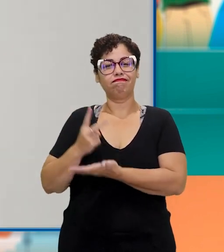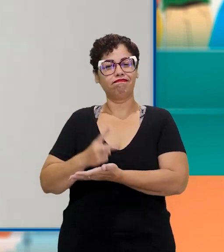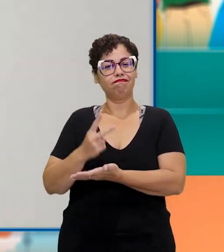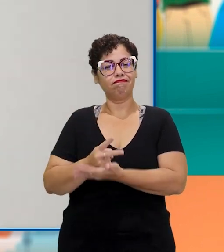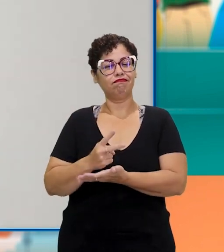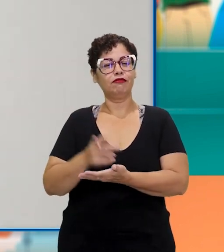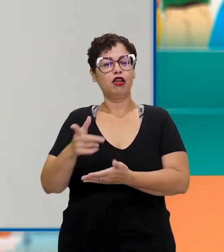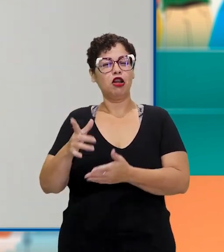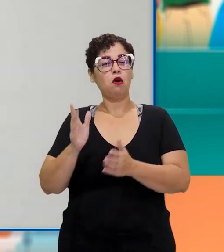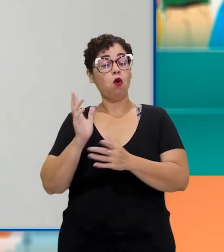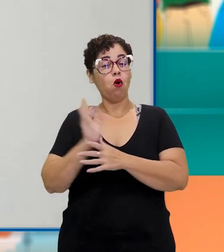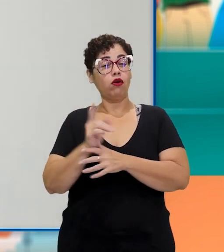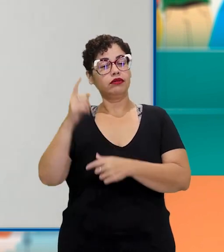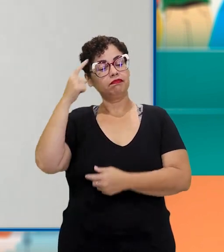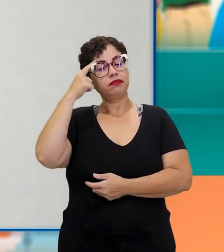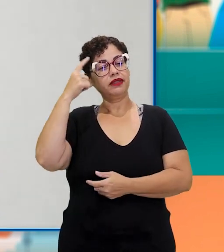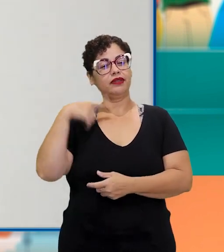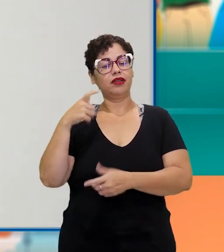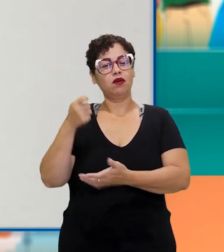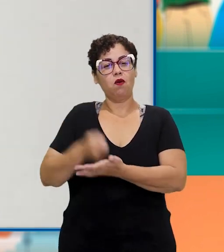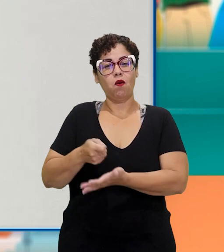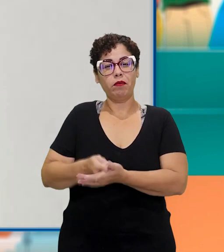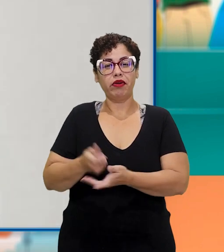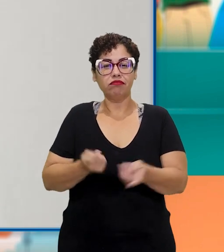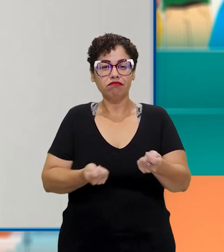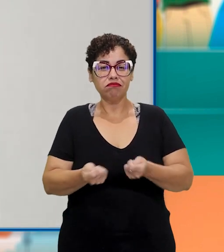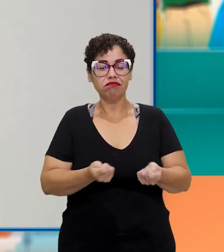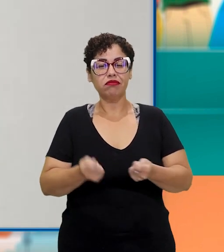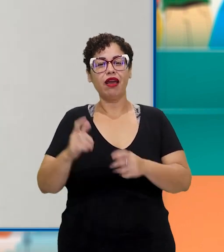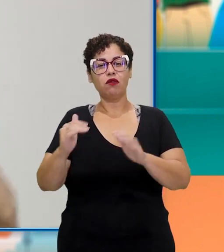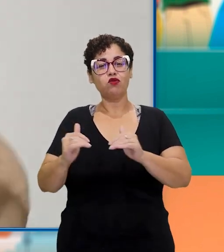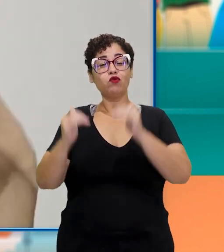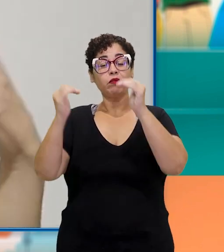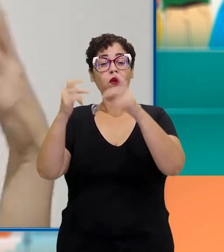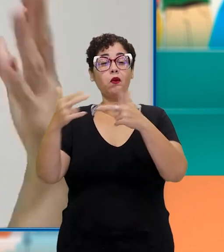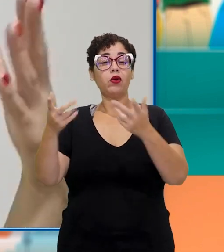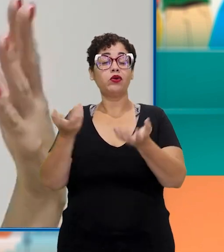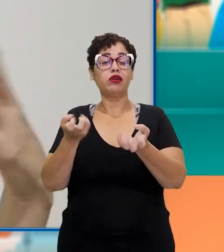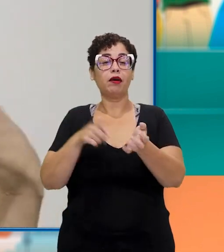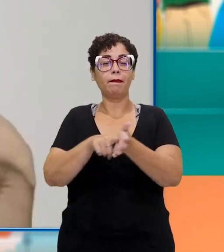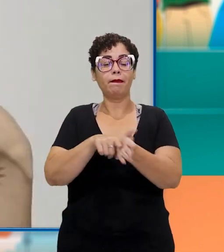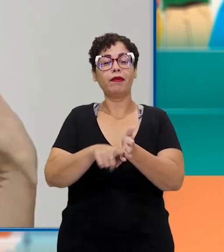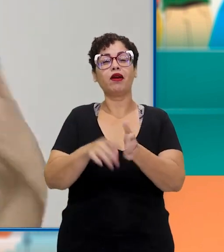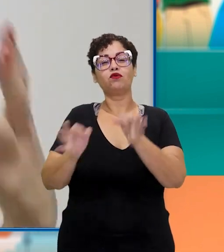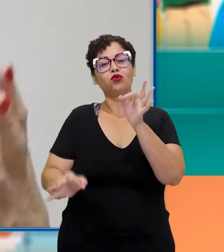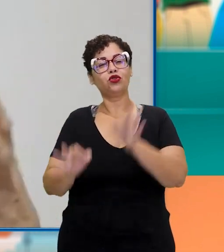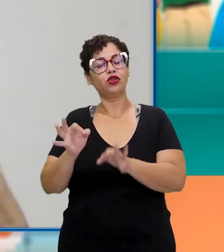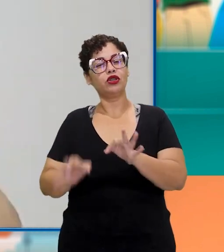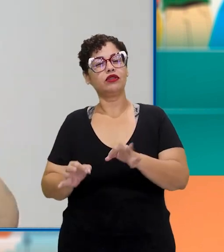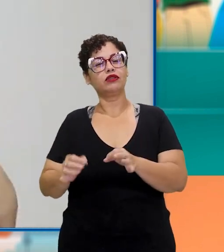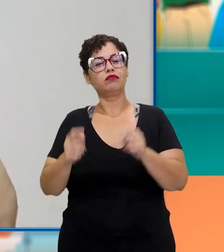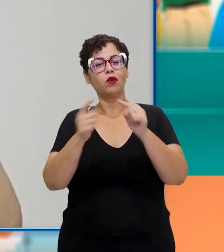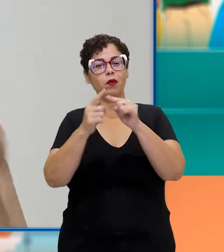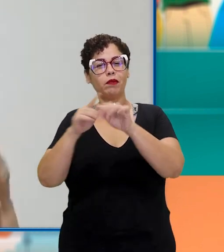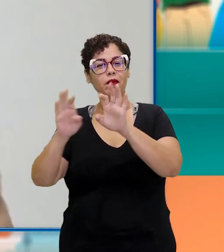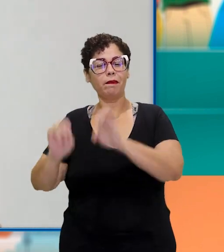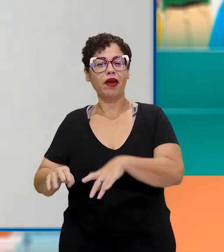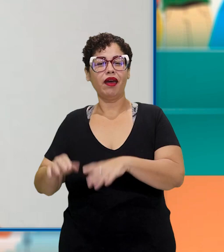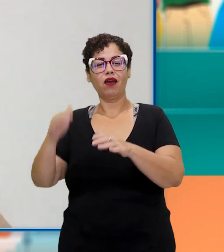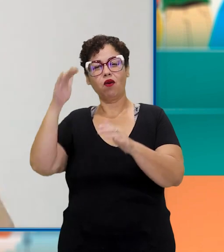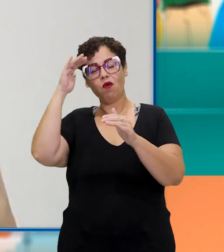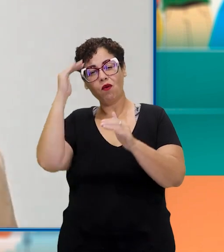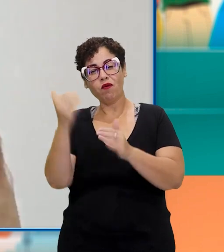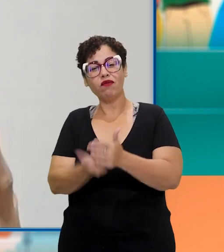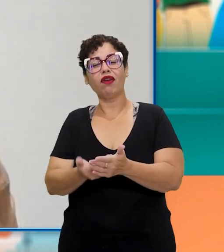constantes, possuem um alto senso de dever e sempre buscam coisas superiores, como a justiça, a